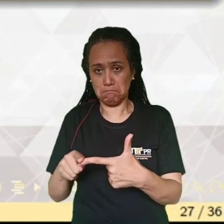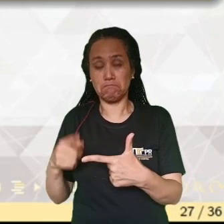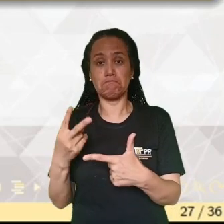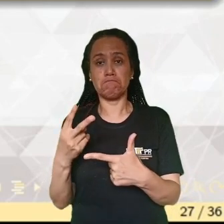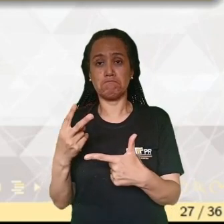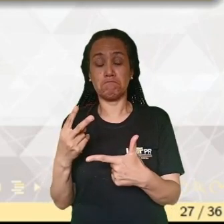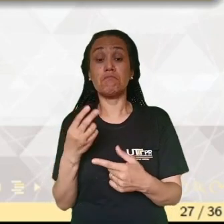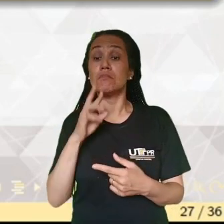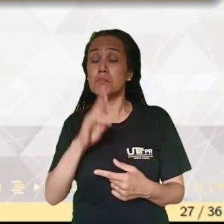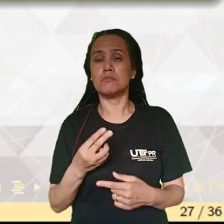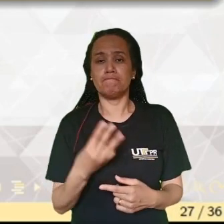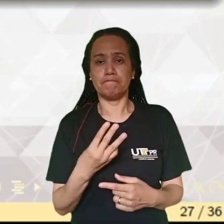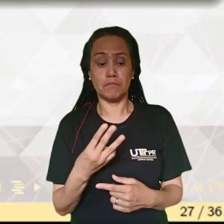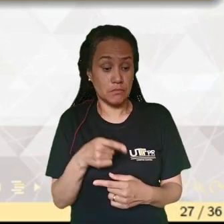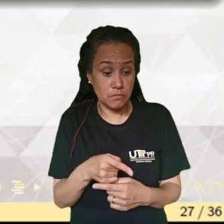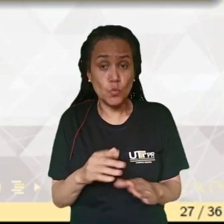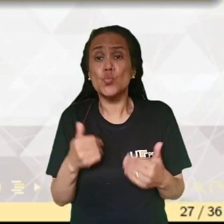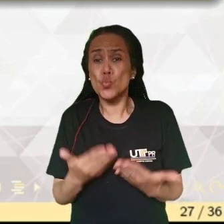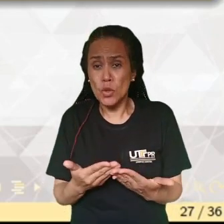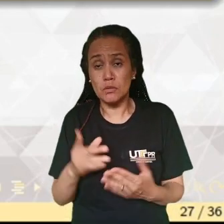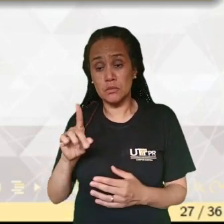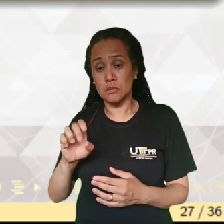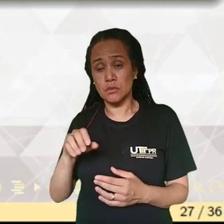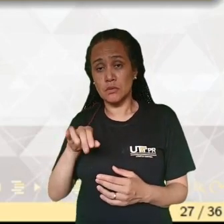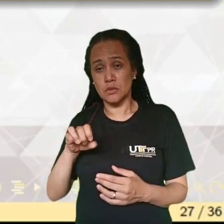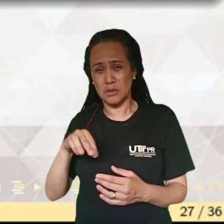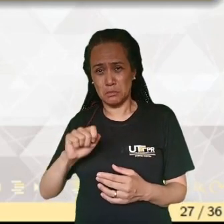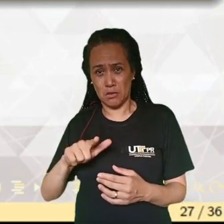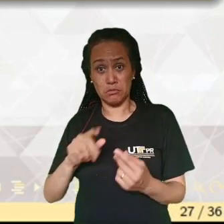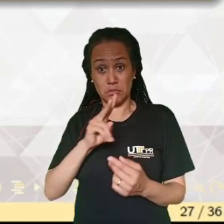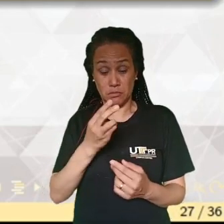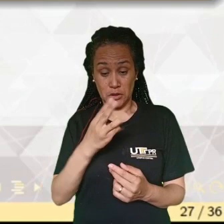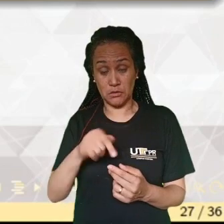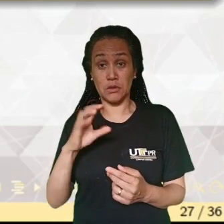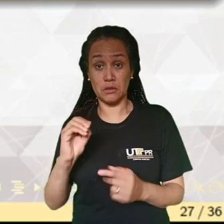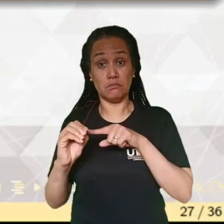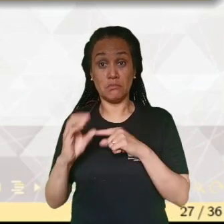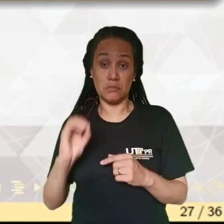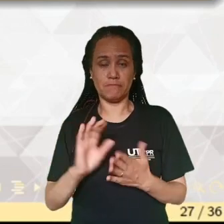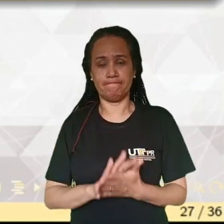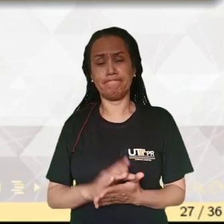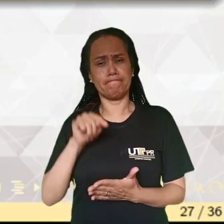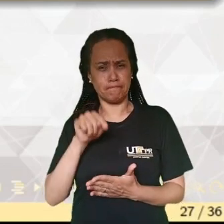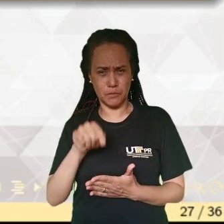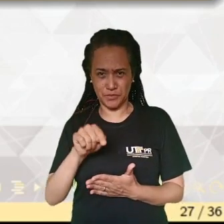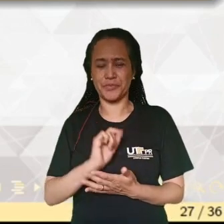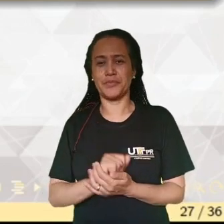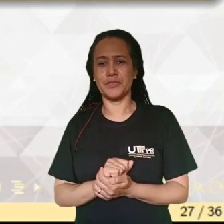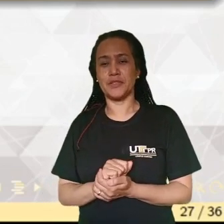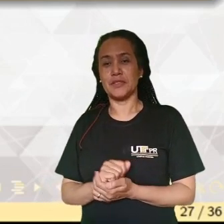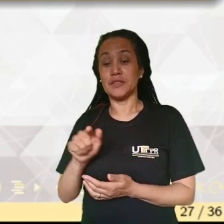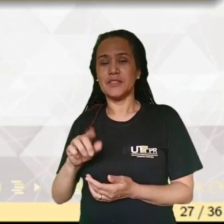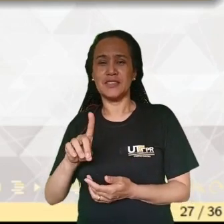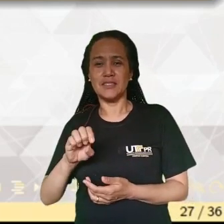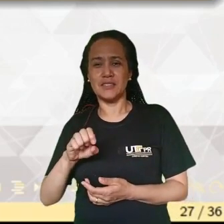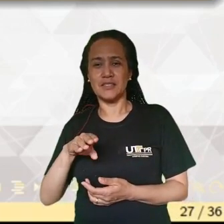3. Então, a parte inteira é 3. Qual que é a parte decimal? 0. Essa parte decimal que está aqui, ela vai ser